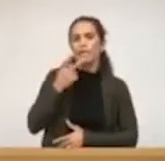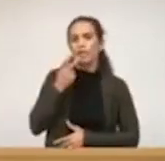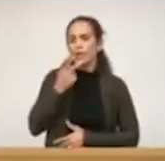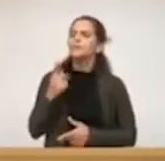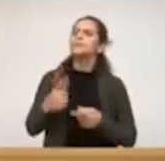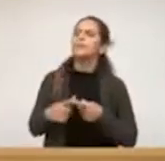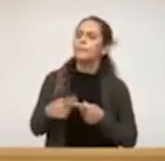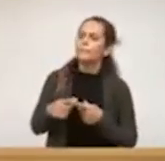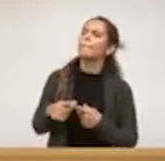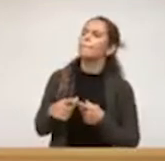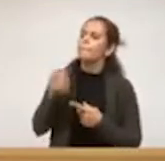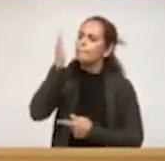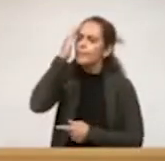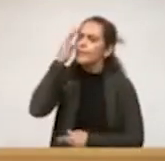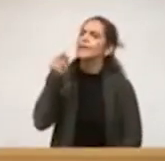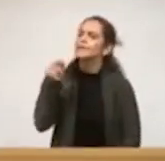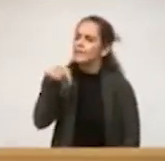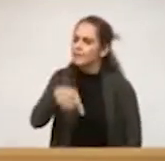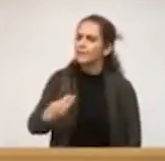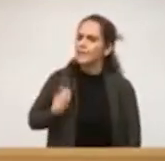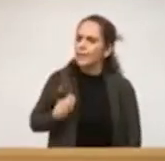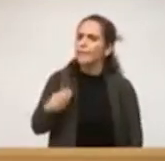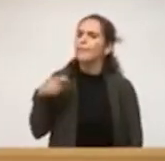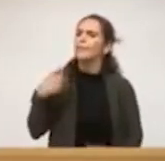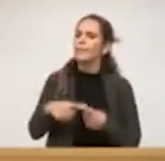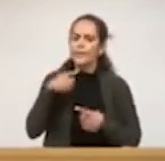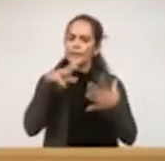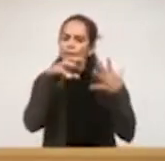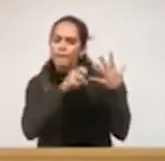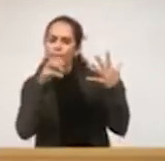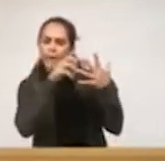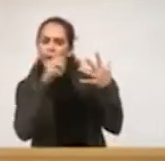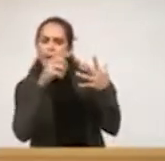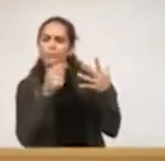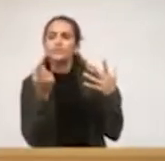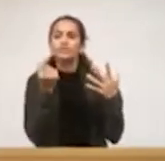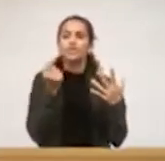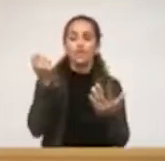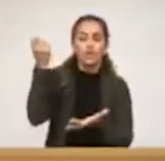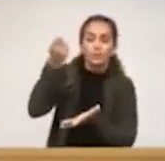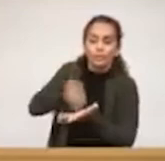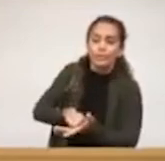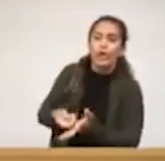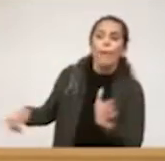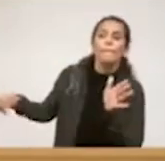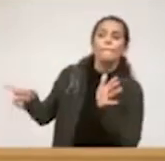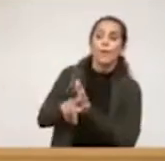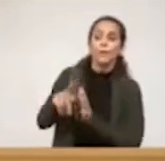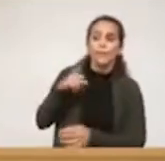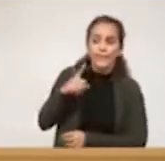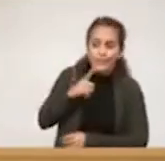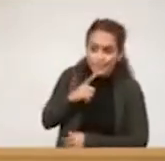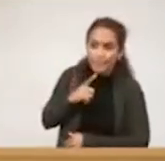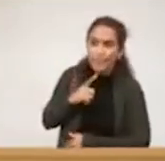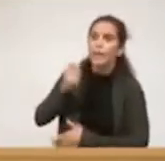porque que ele está aqui é porque ele quer colher o café para ganhar o seu próprio dinheiro para